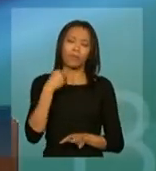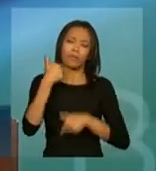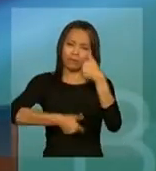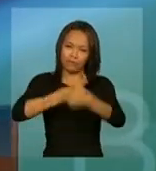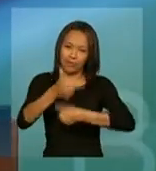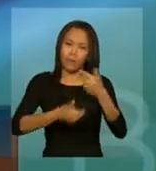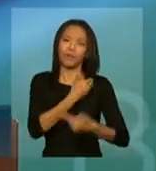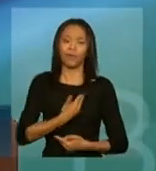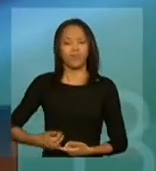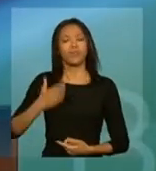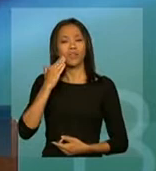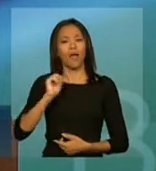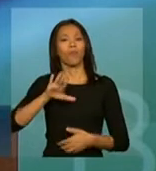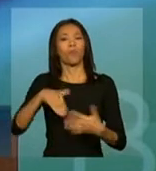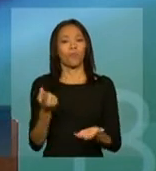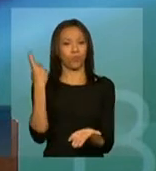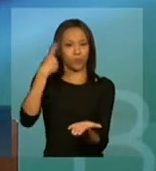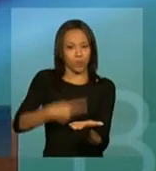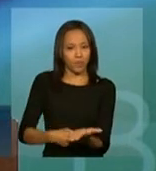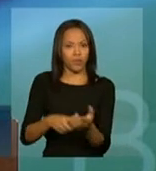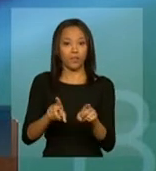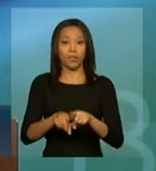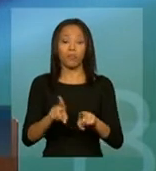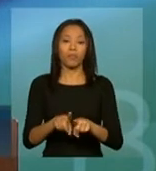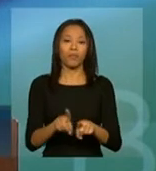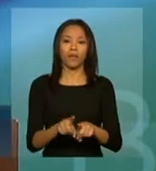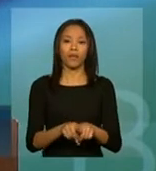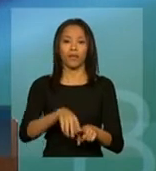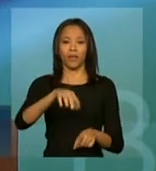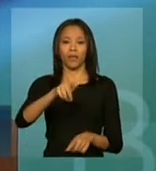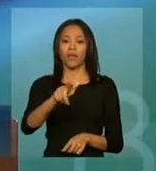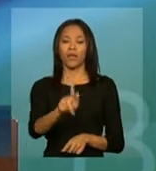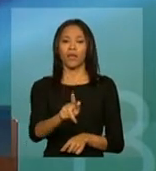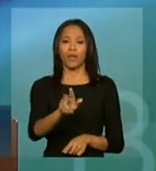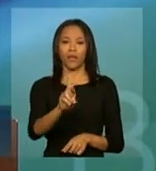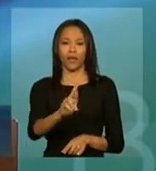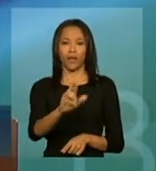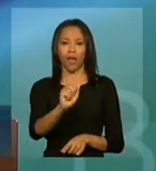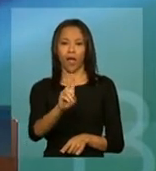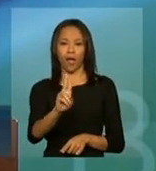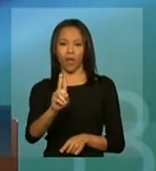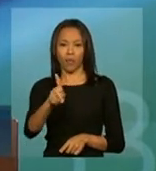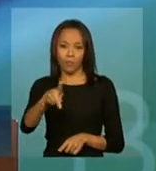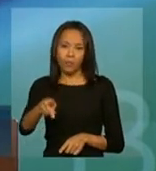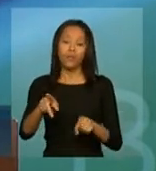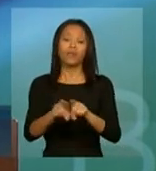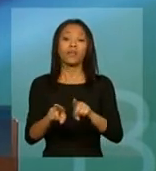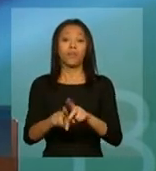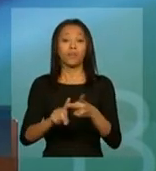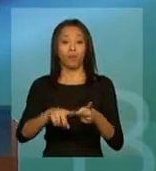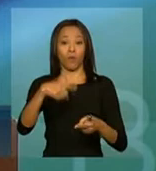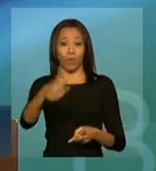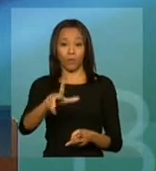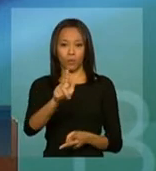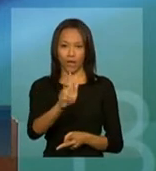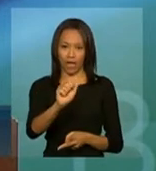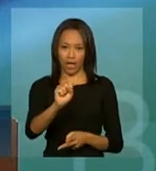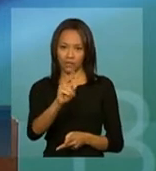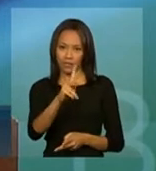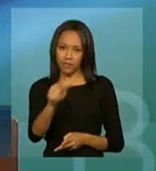papel que a gente cumpre. Marco Antônio Raup, ministro de Estado de Ciência, Tecnologia e Inovação. Gastão